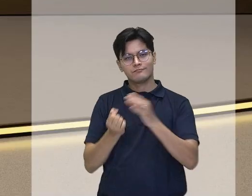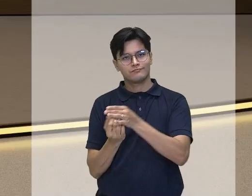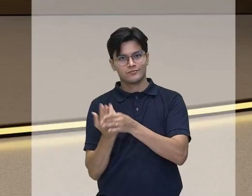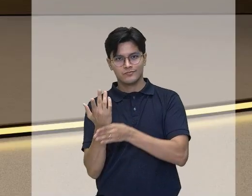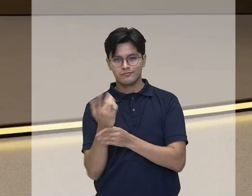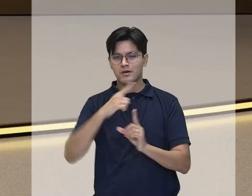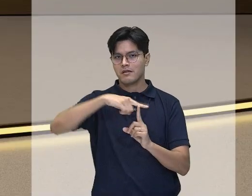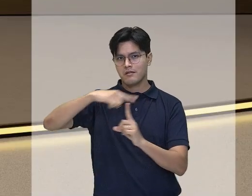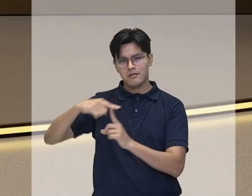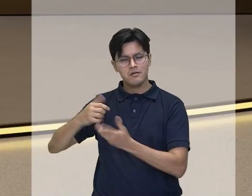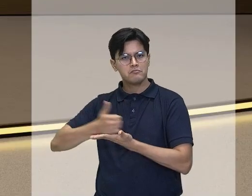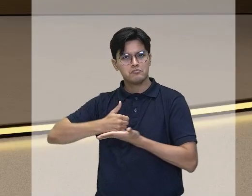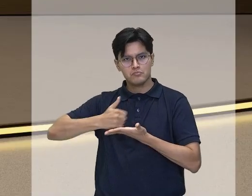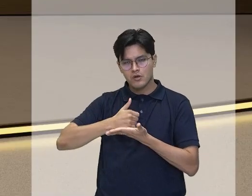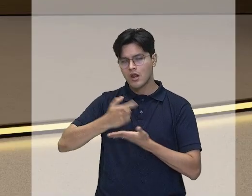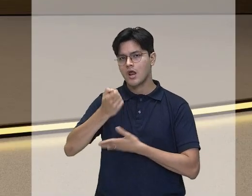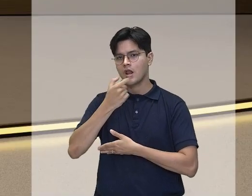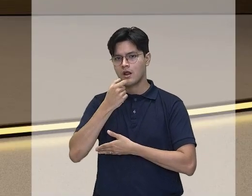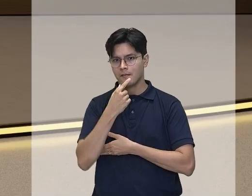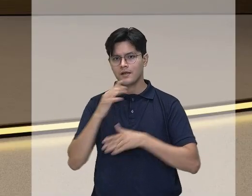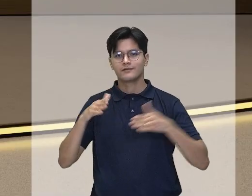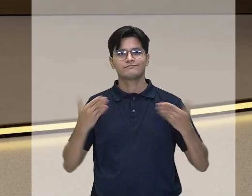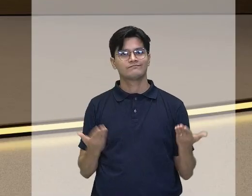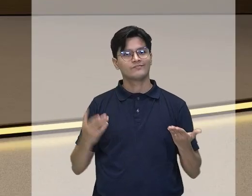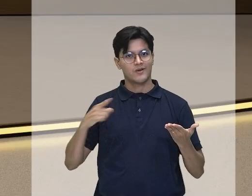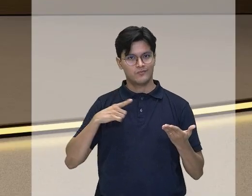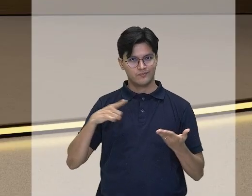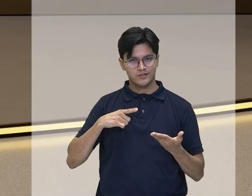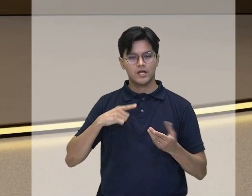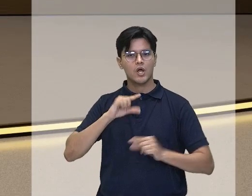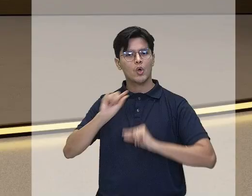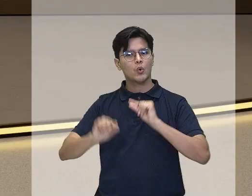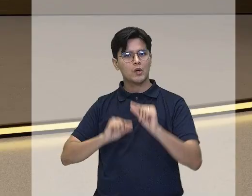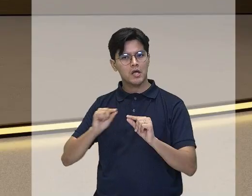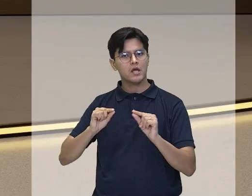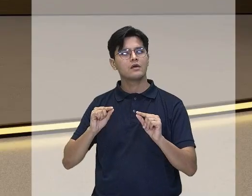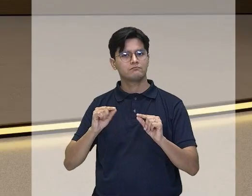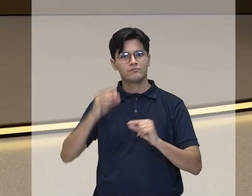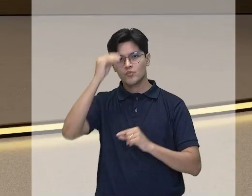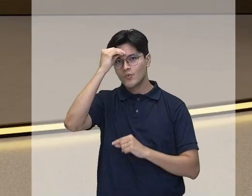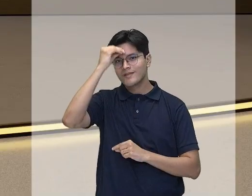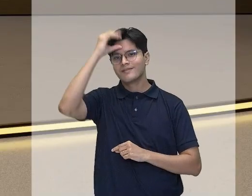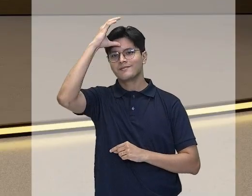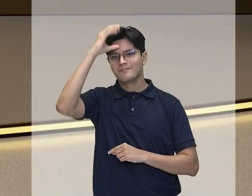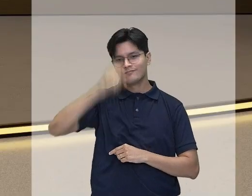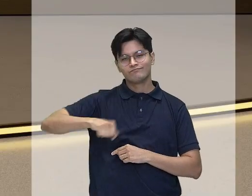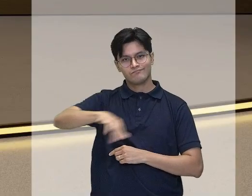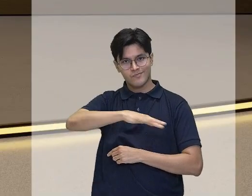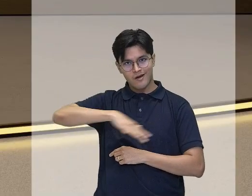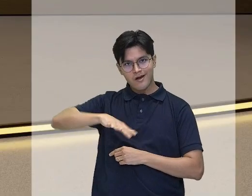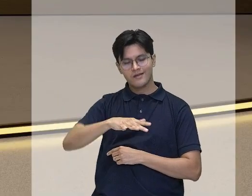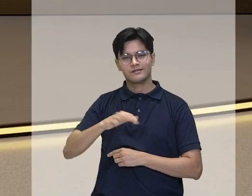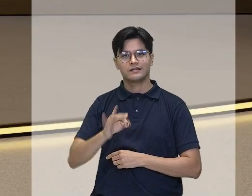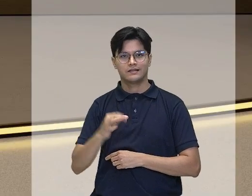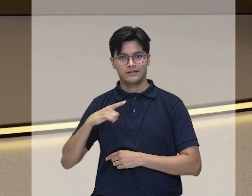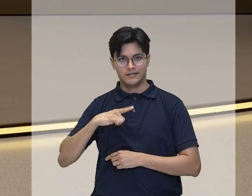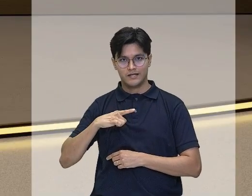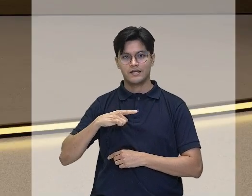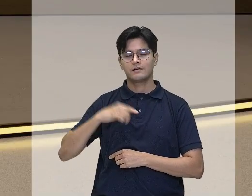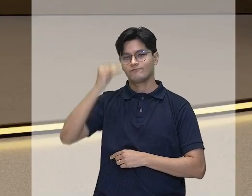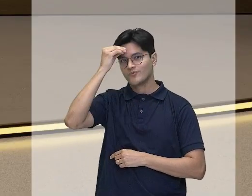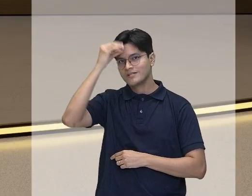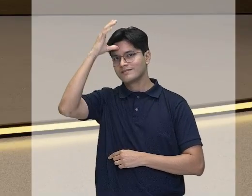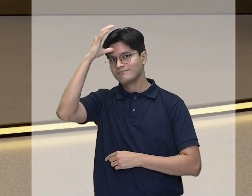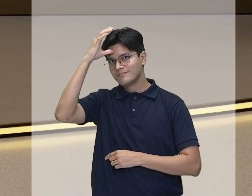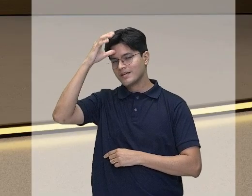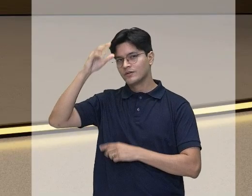três, para a gente chegar nesse conhecimento aí sobre a fitoterapia, né? O conhecimento popular, as políticas públicas, né?